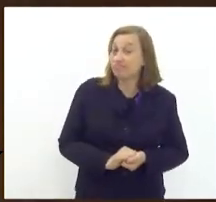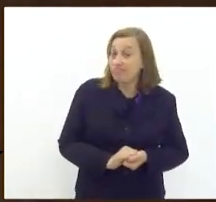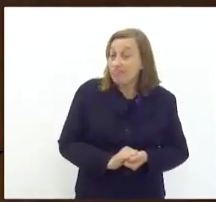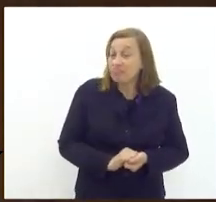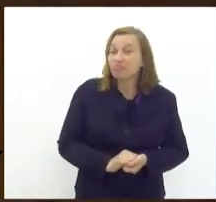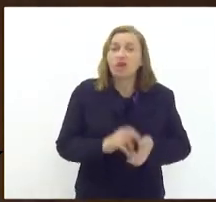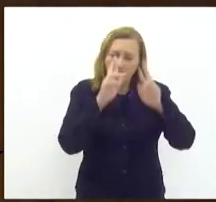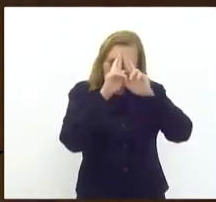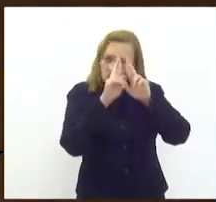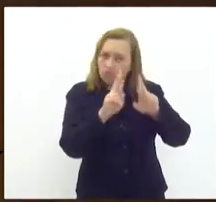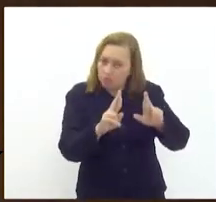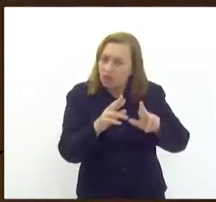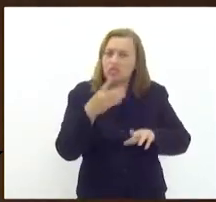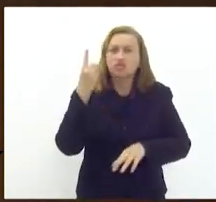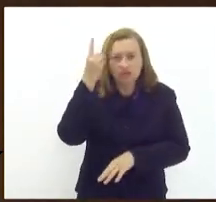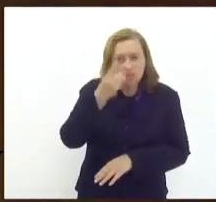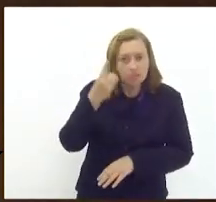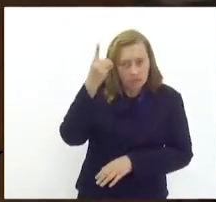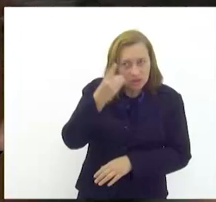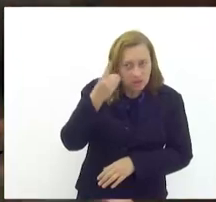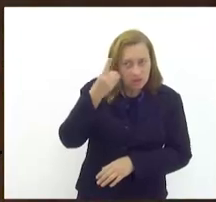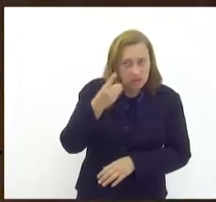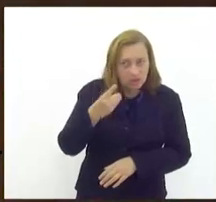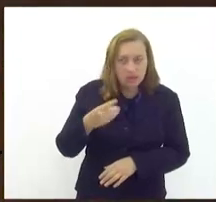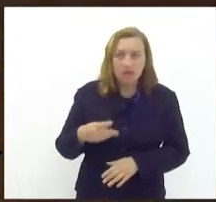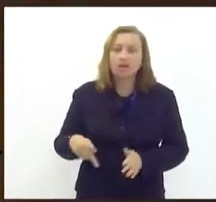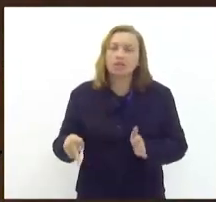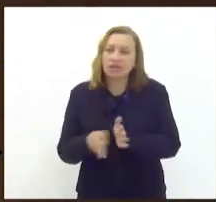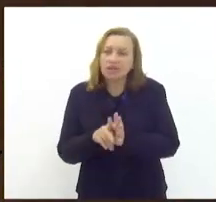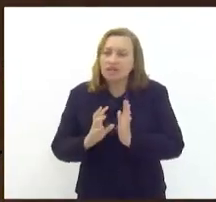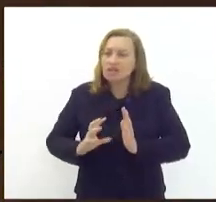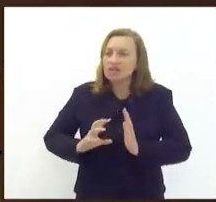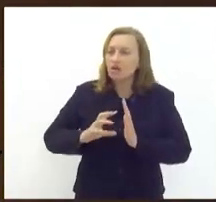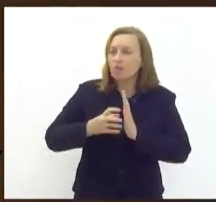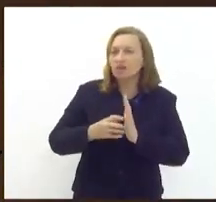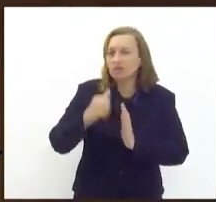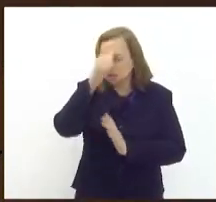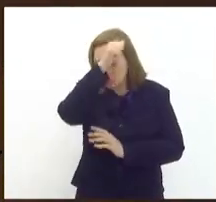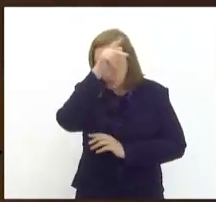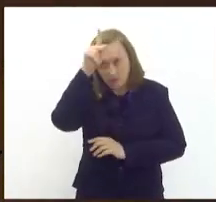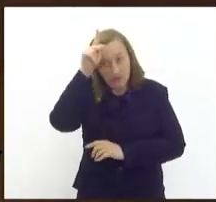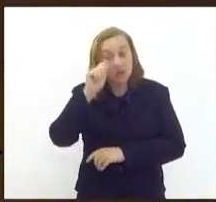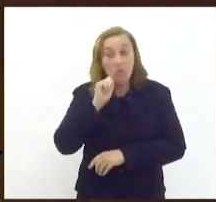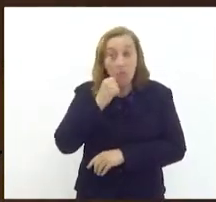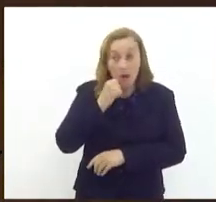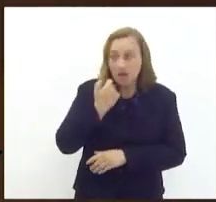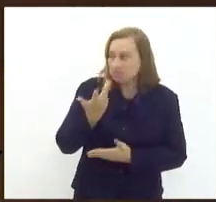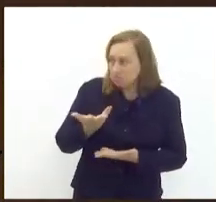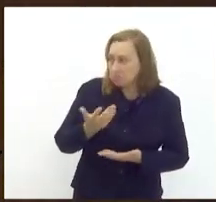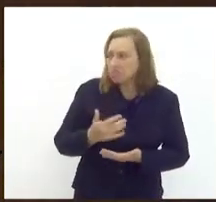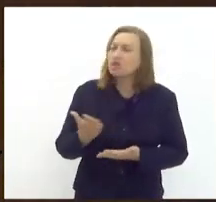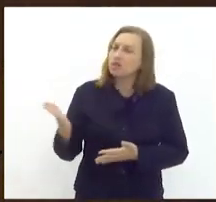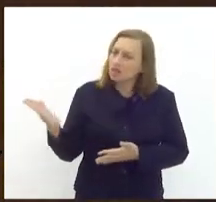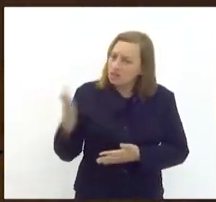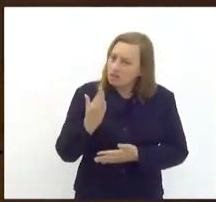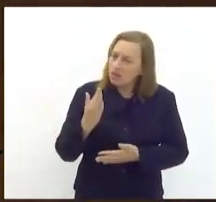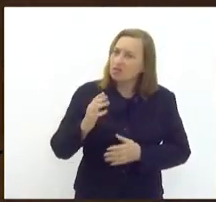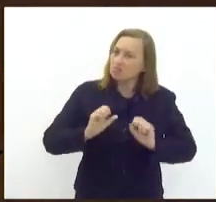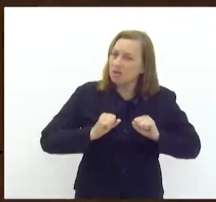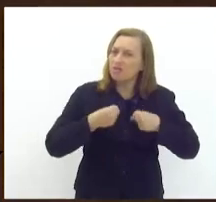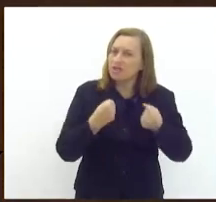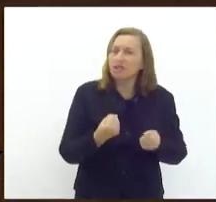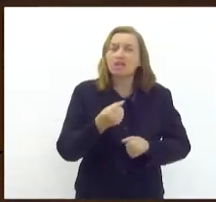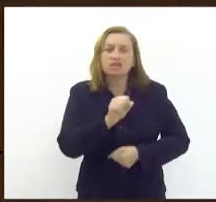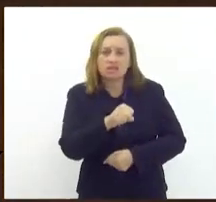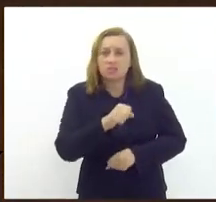inclusive respeita os deputados que são do partido do prefeito Eduardo Paes que venham fazer a defesa